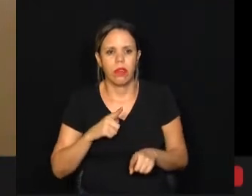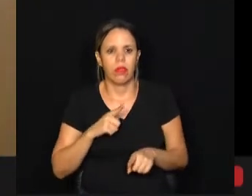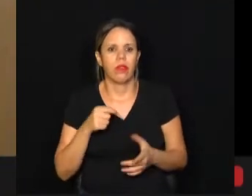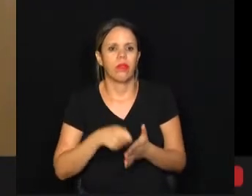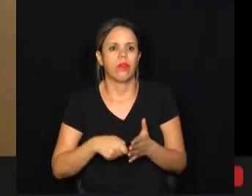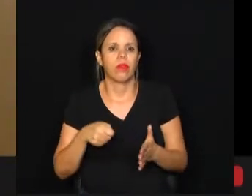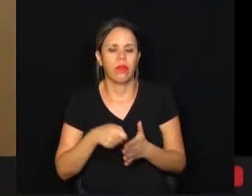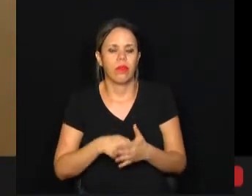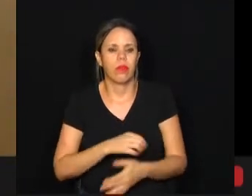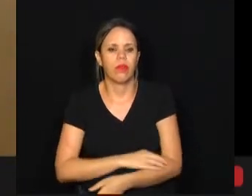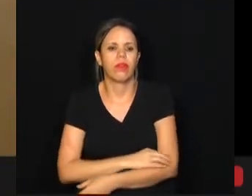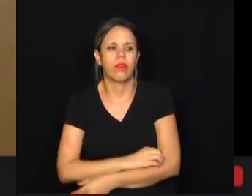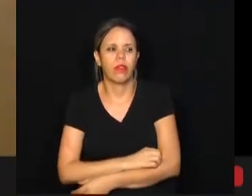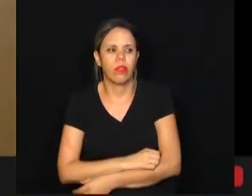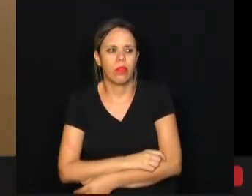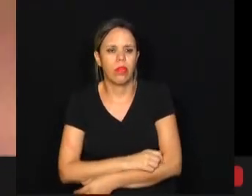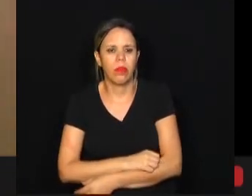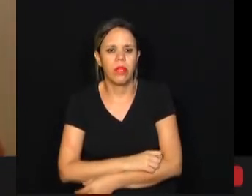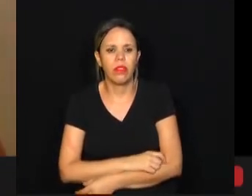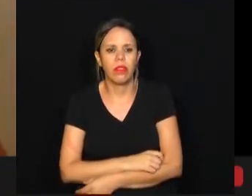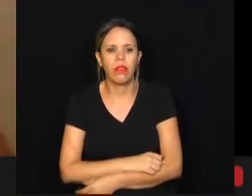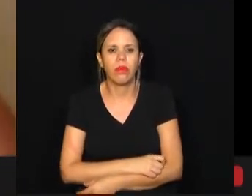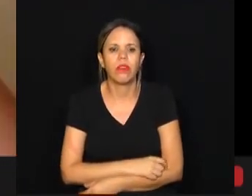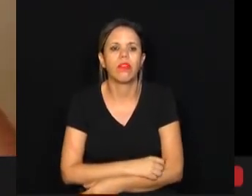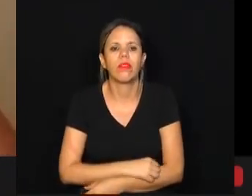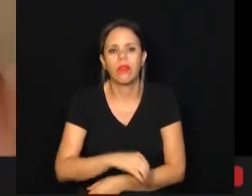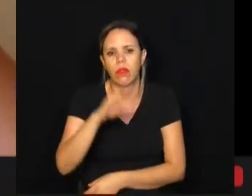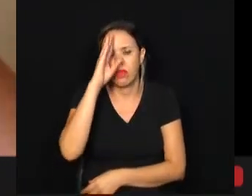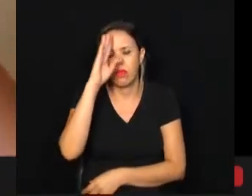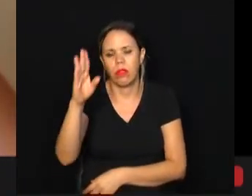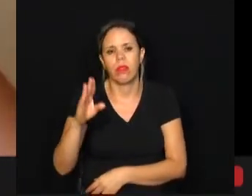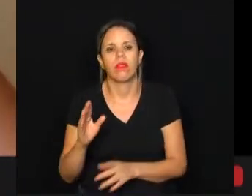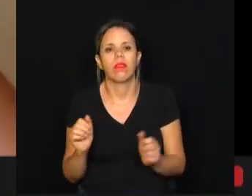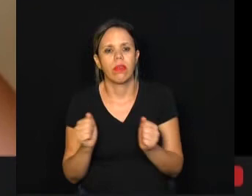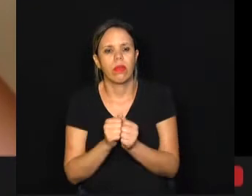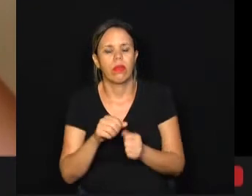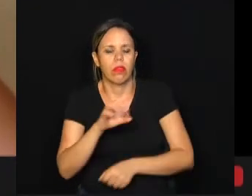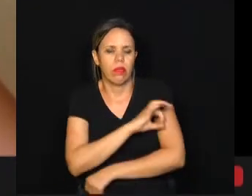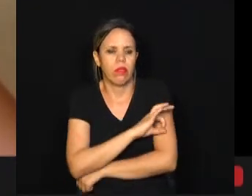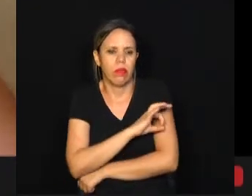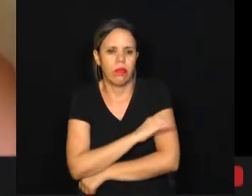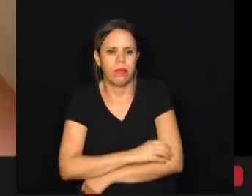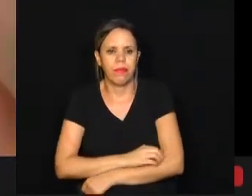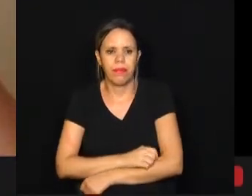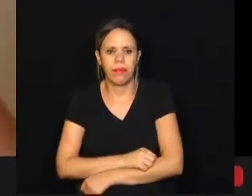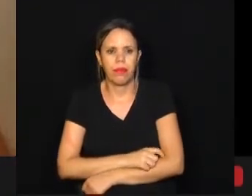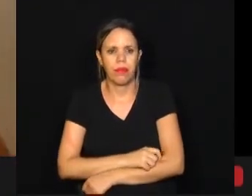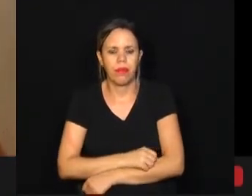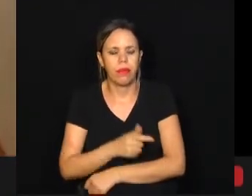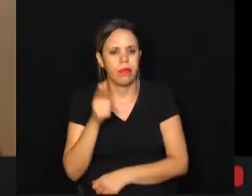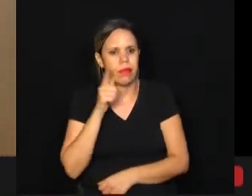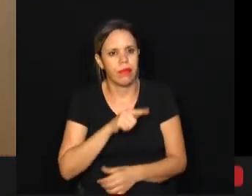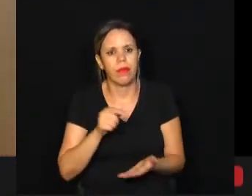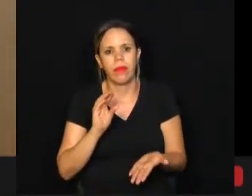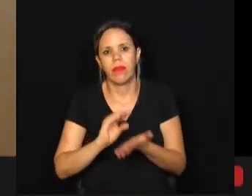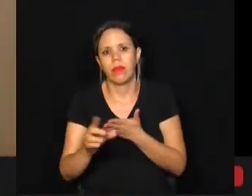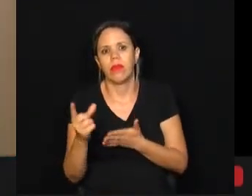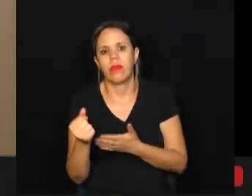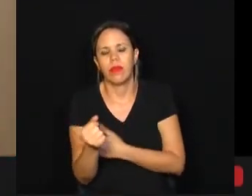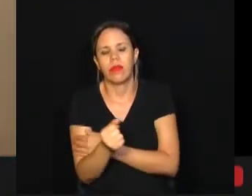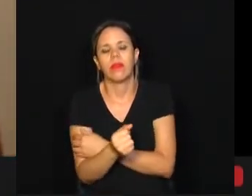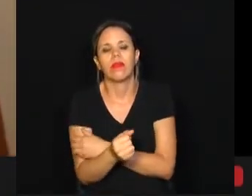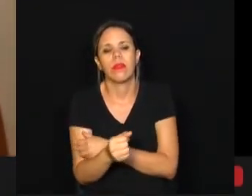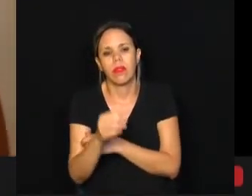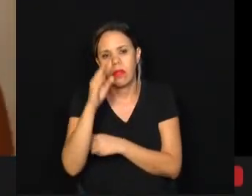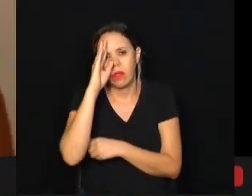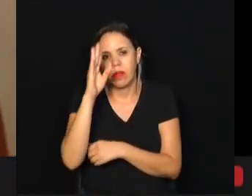meios, principalmente junto à prefeitura. na conquista desse orçamento e desse recurso,